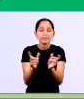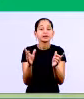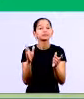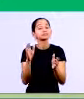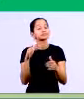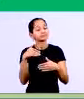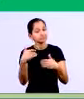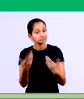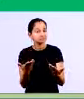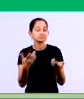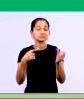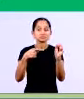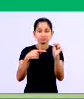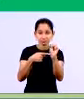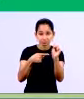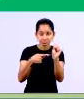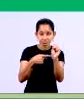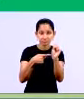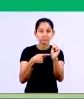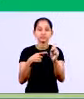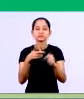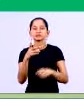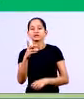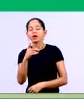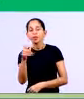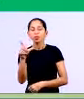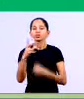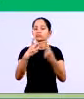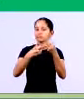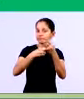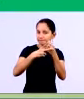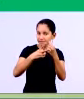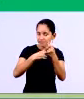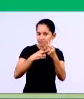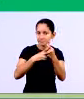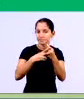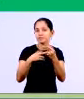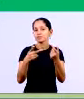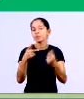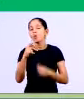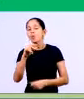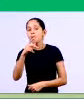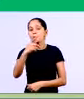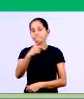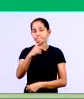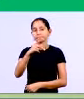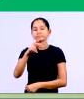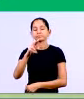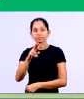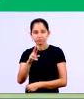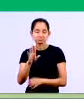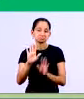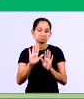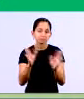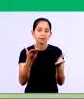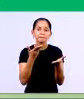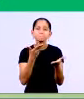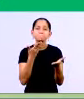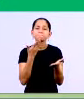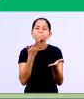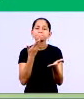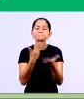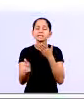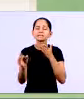substantiva, adjetiva, pronominal, verbal, adverbiais, prepositivas ou conjuncionais, perderam o hífen. Como